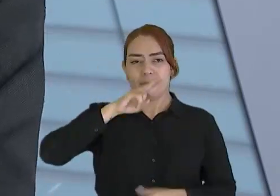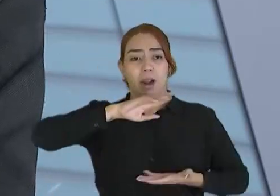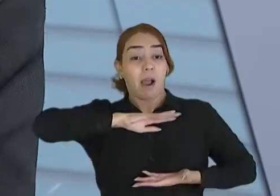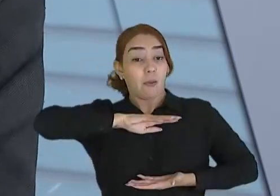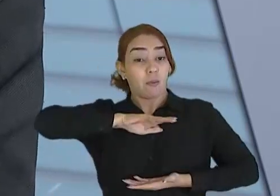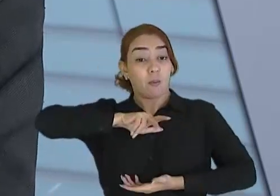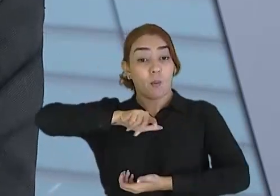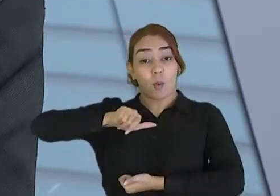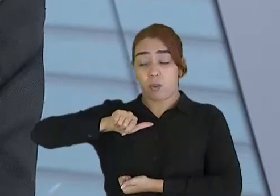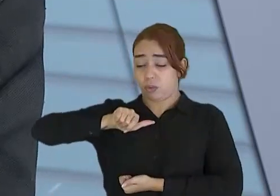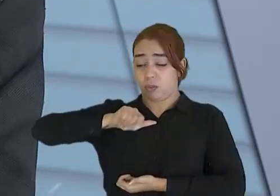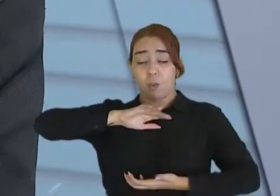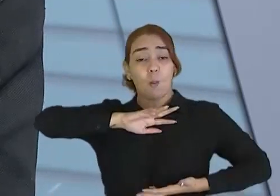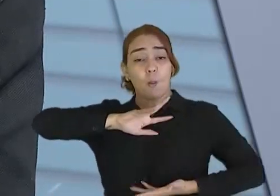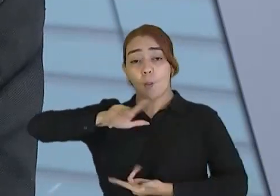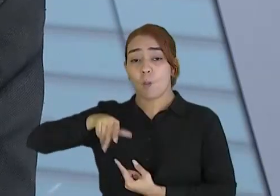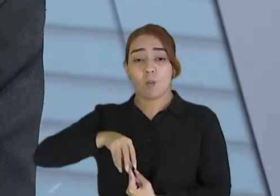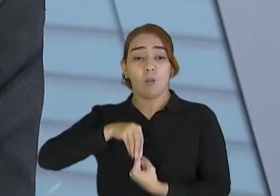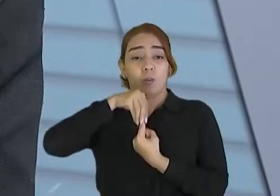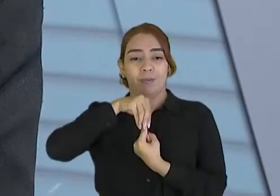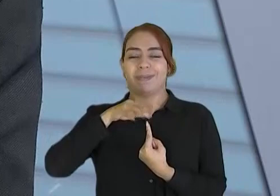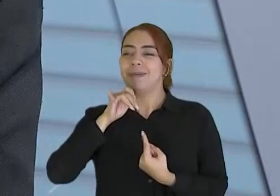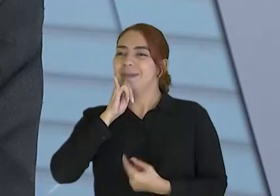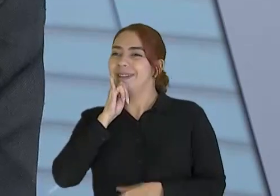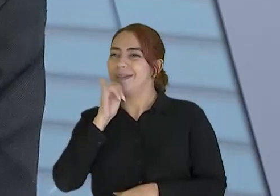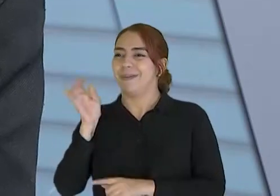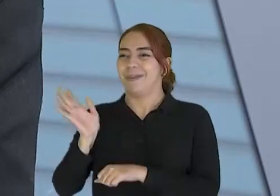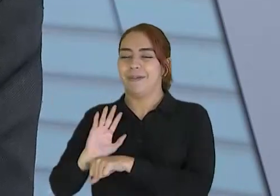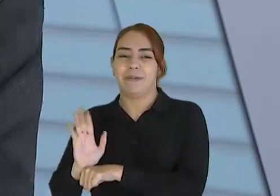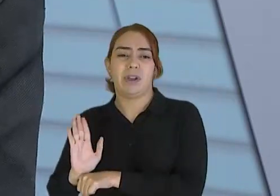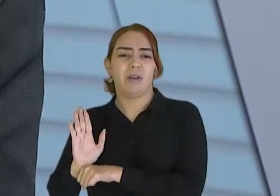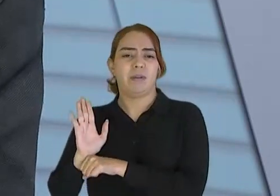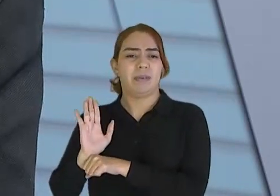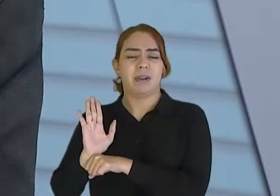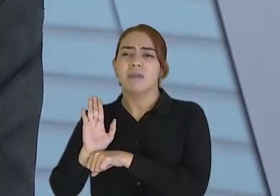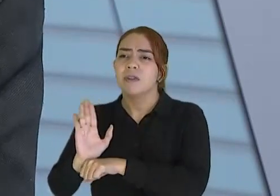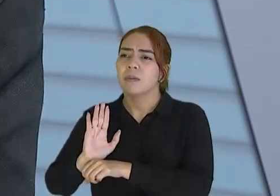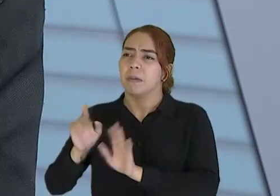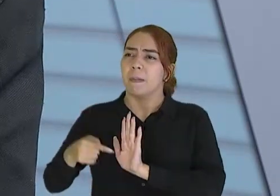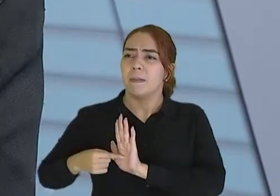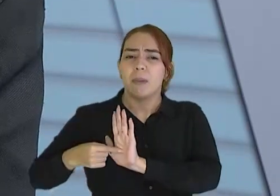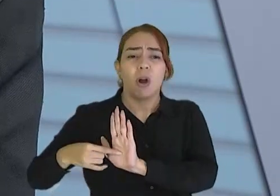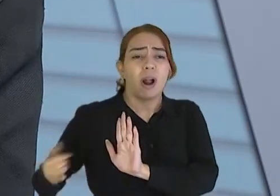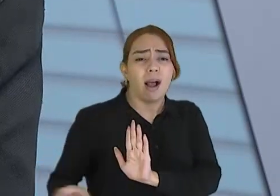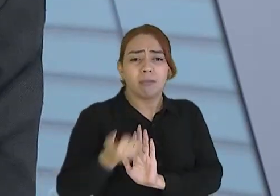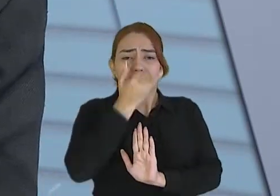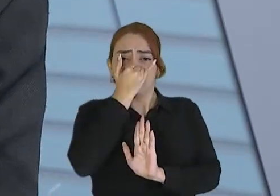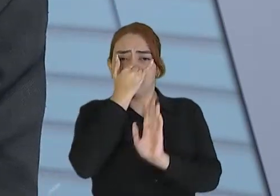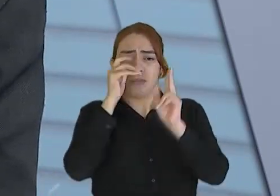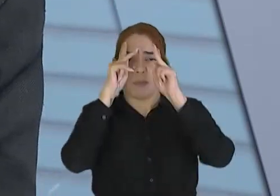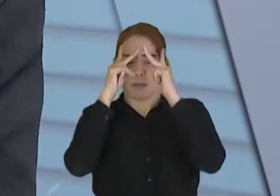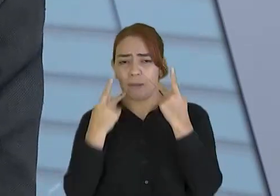nave. Sejam programas, filmes de ficção científica, dramas, mostrando que a humanidade,